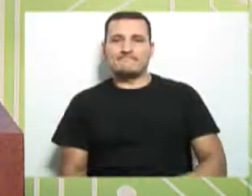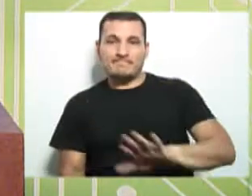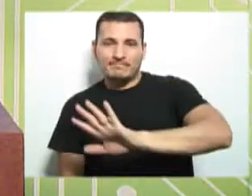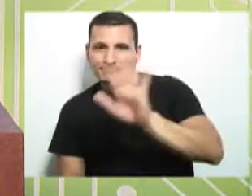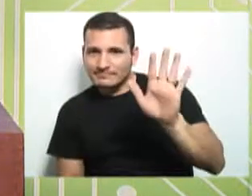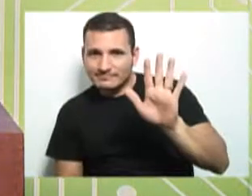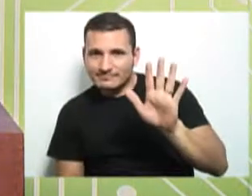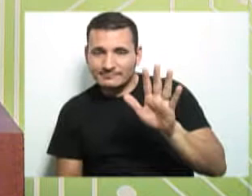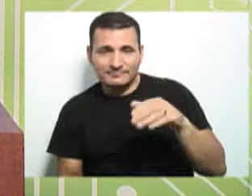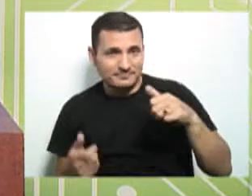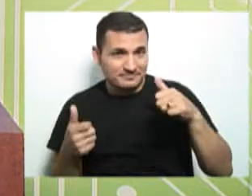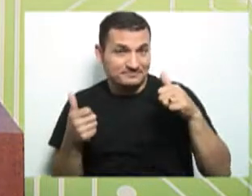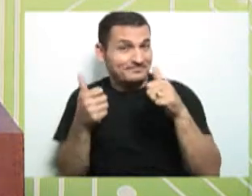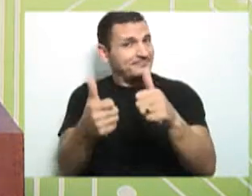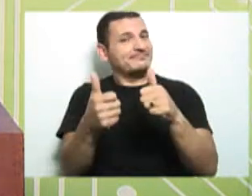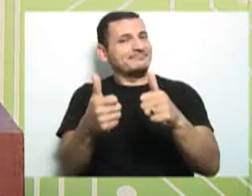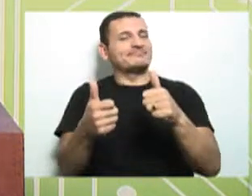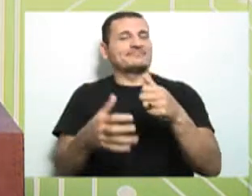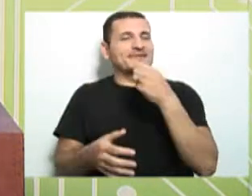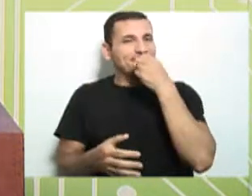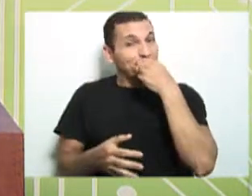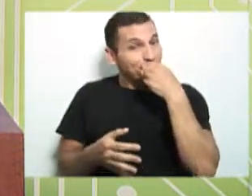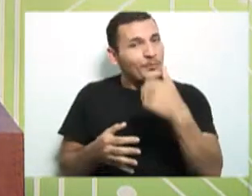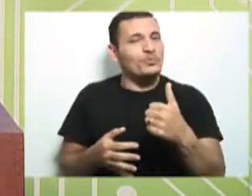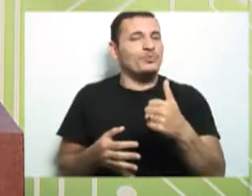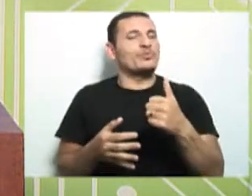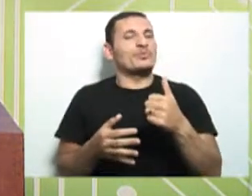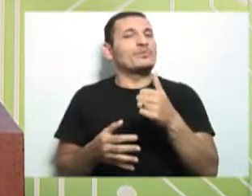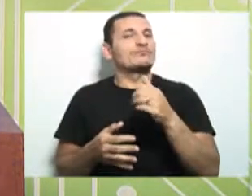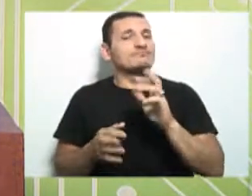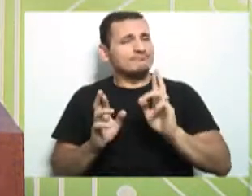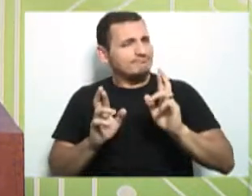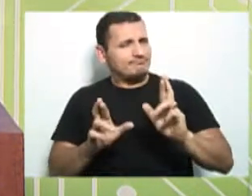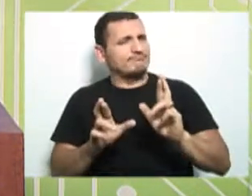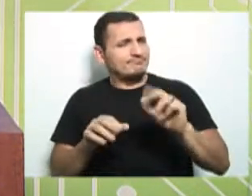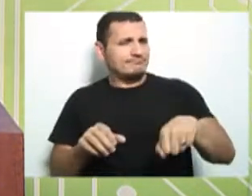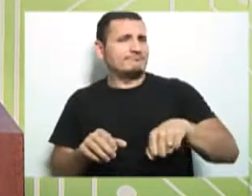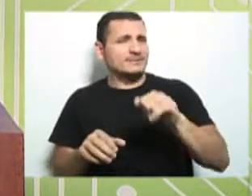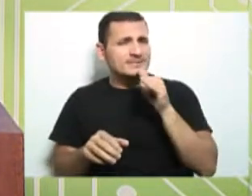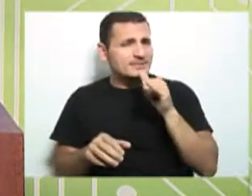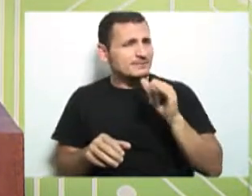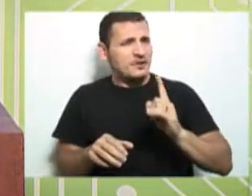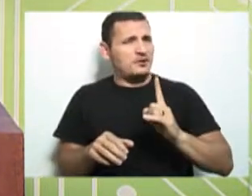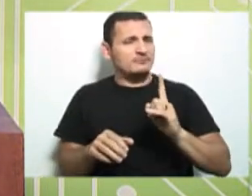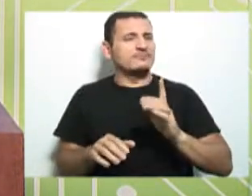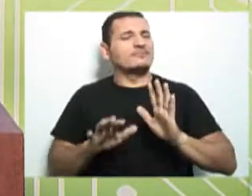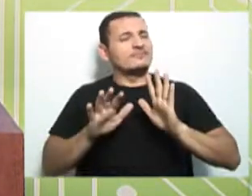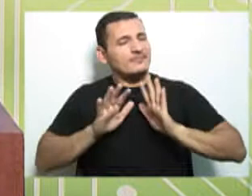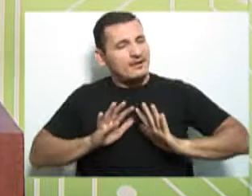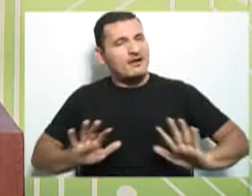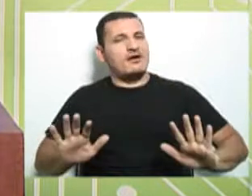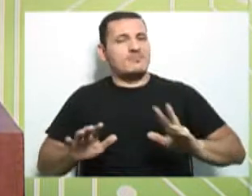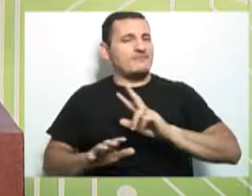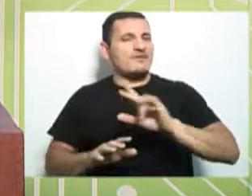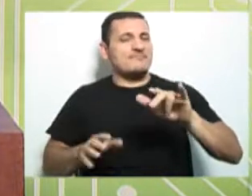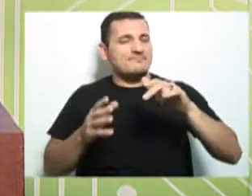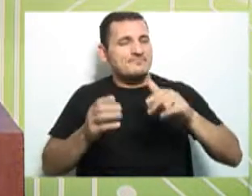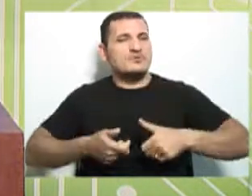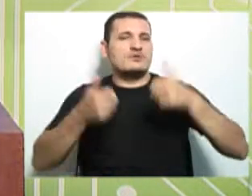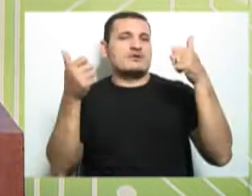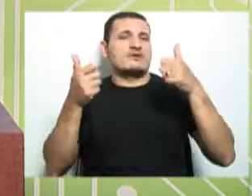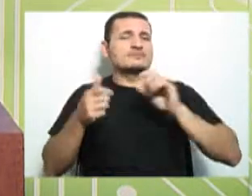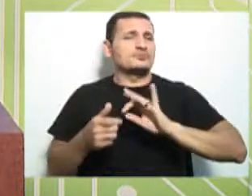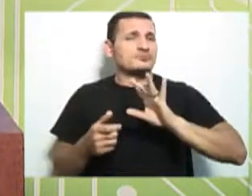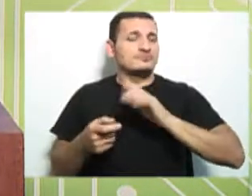E aí, tudo bem com você? Que bom, espero que sim, hein? Mas se não estiver, calma, com certeza vai melhorar. É só uma questão